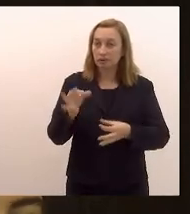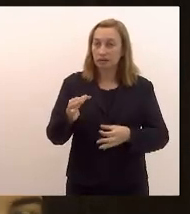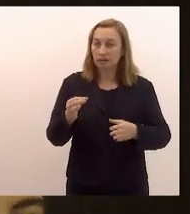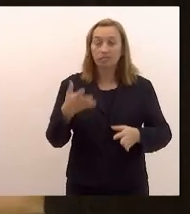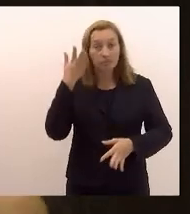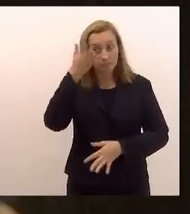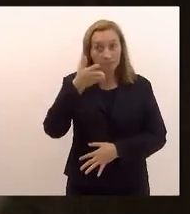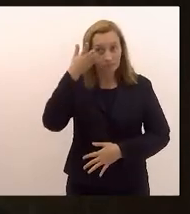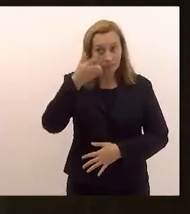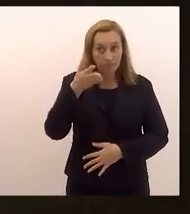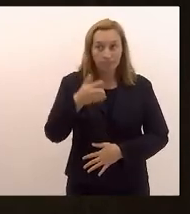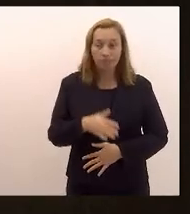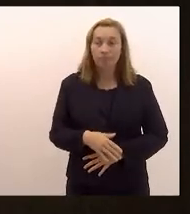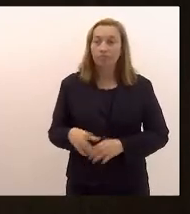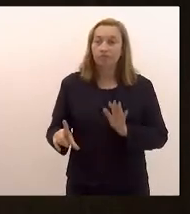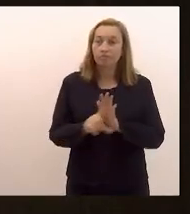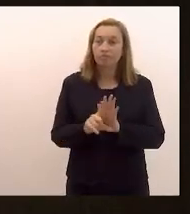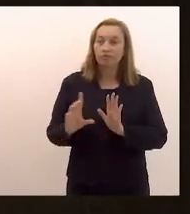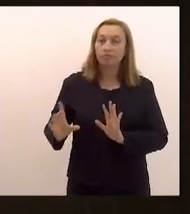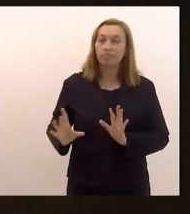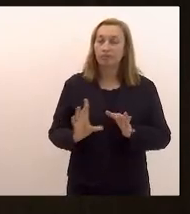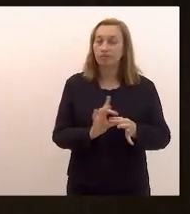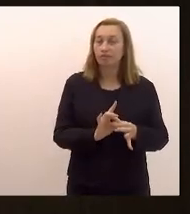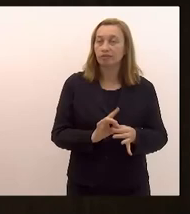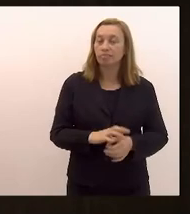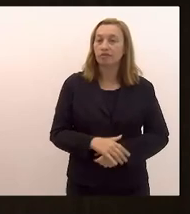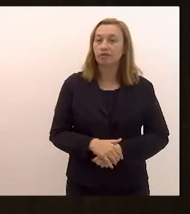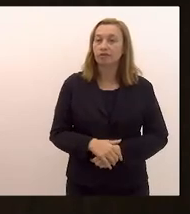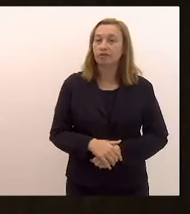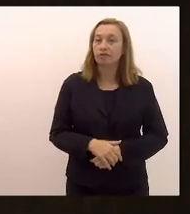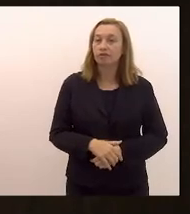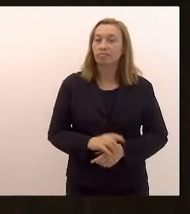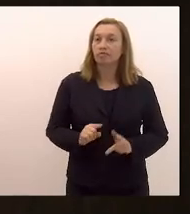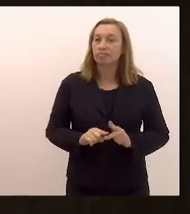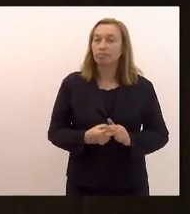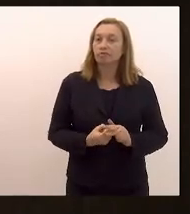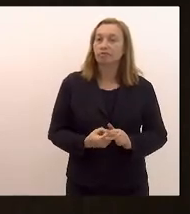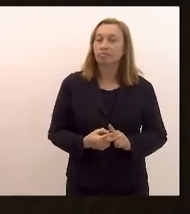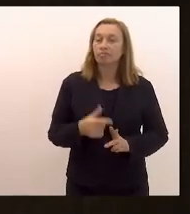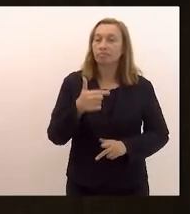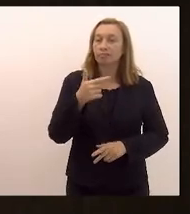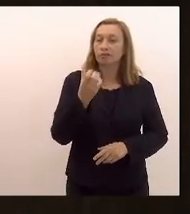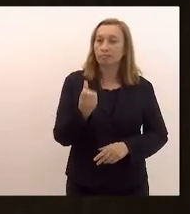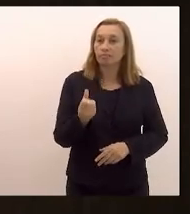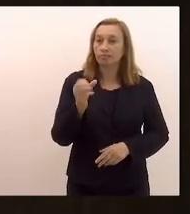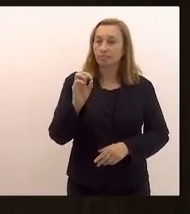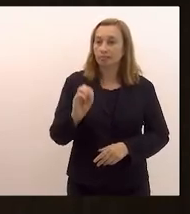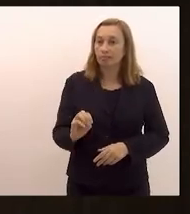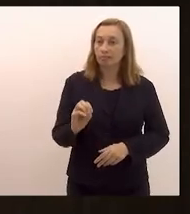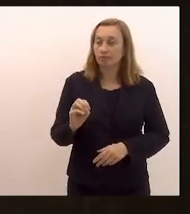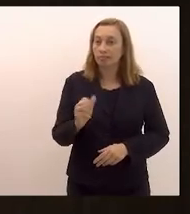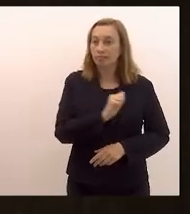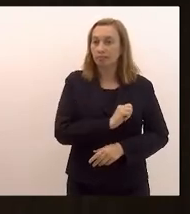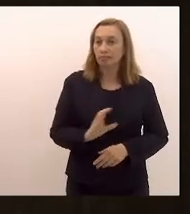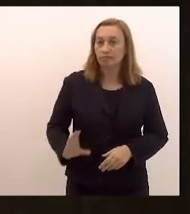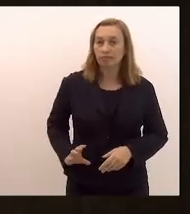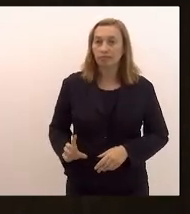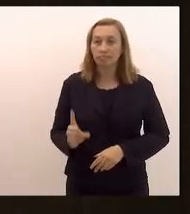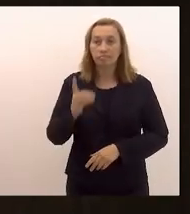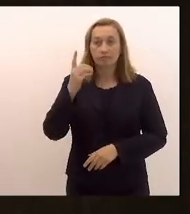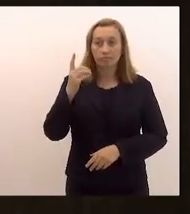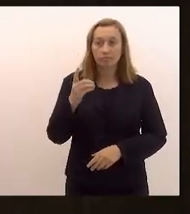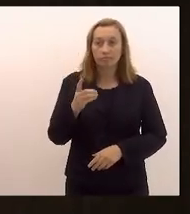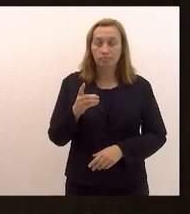amém o vale complementar de alteração da lei complementar 06 ao presidente André Ceciliano